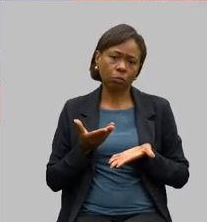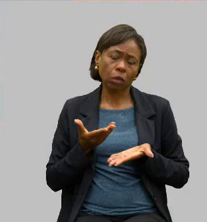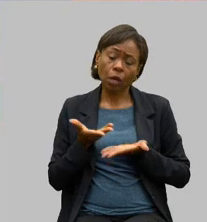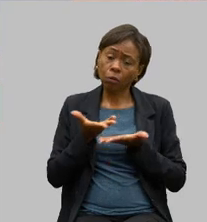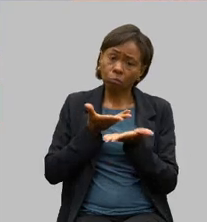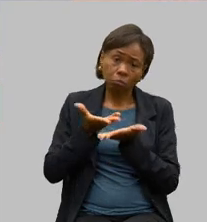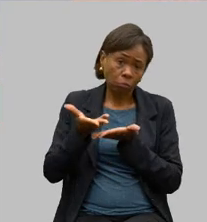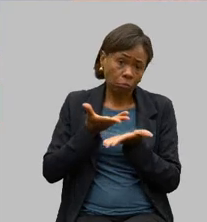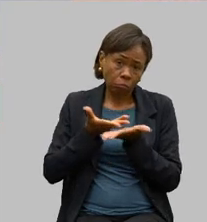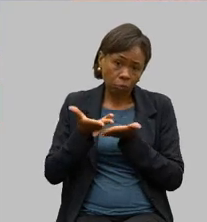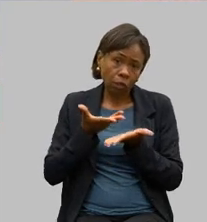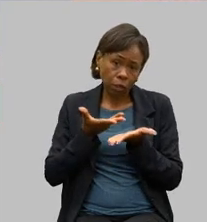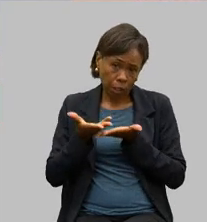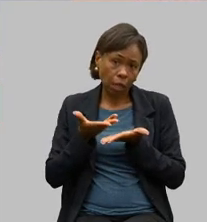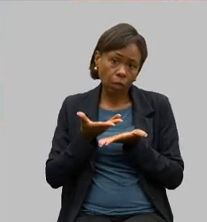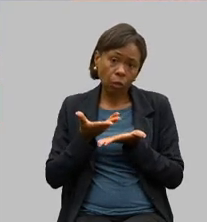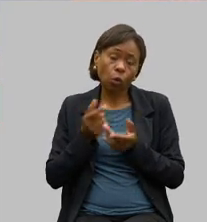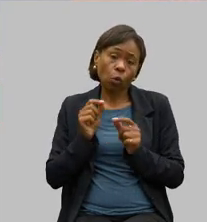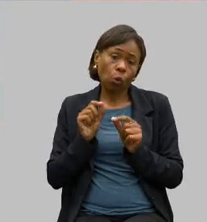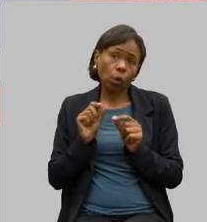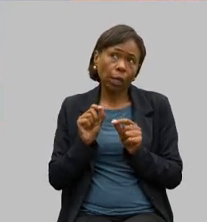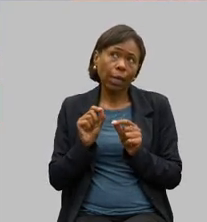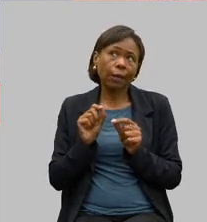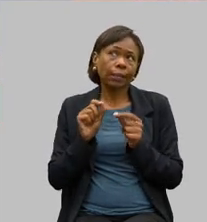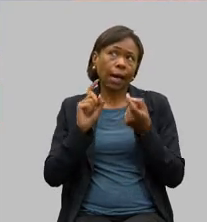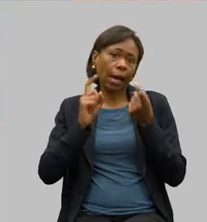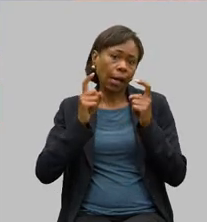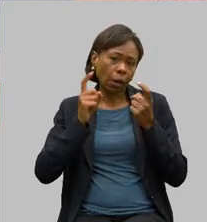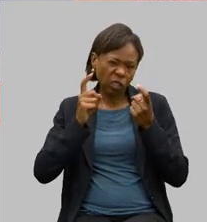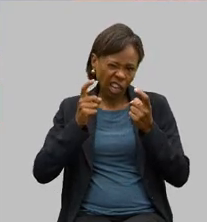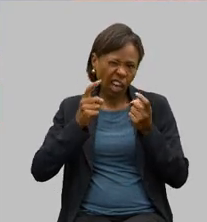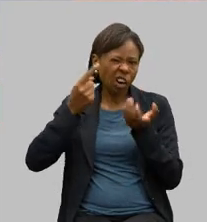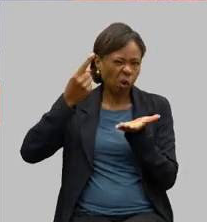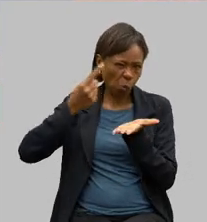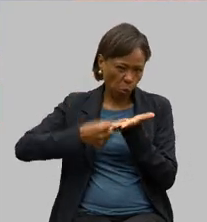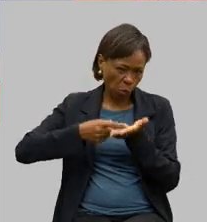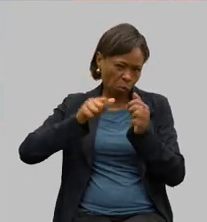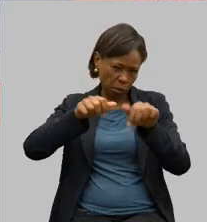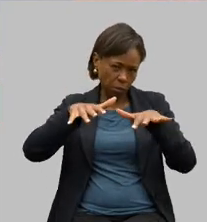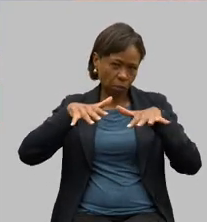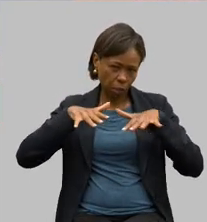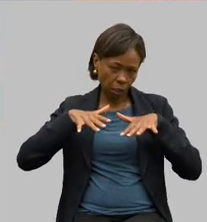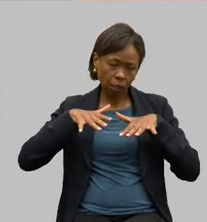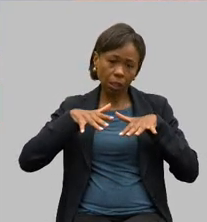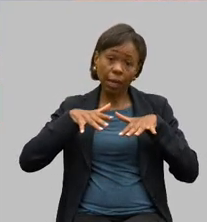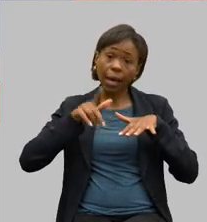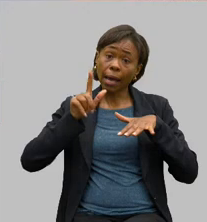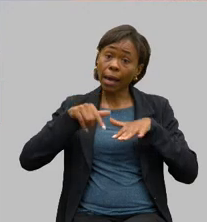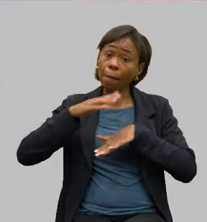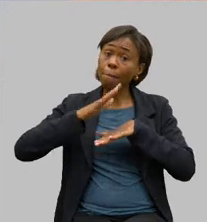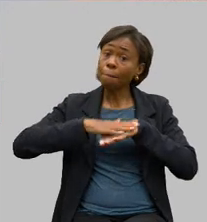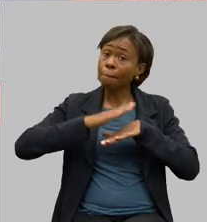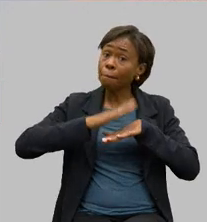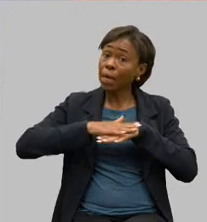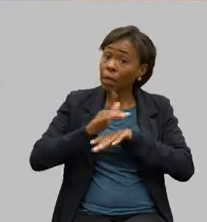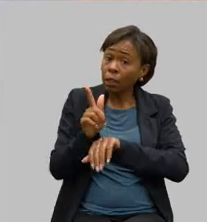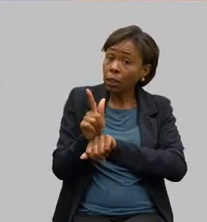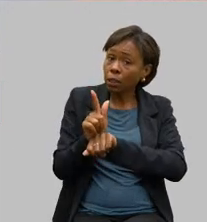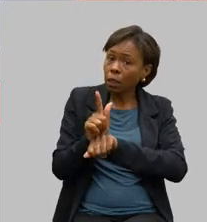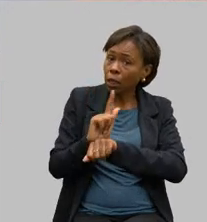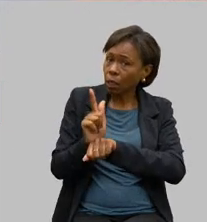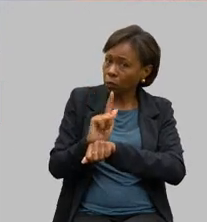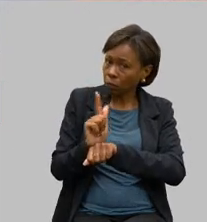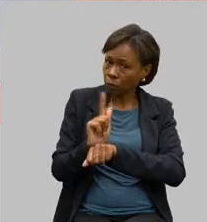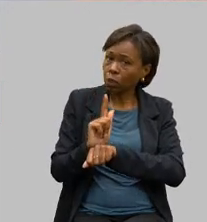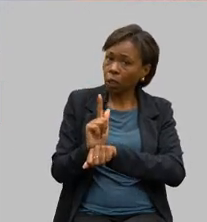dialogando essa demanda de audiência é uma é uma demanda de audiência de gestão é uma audiência de quem tá